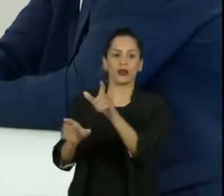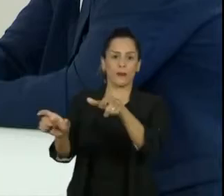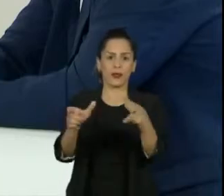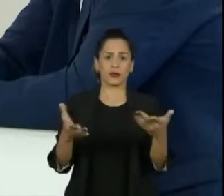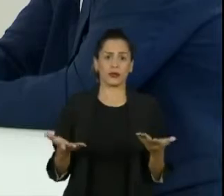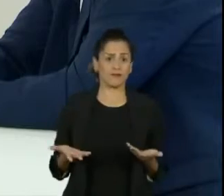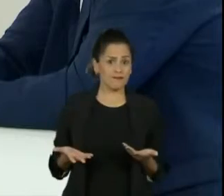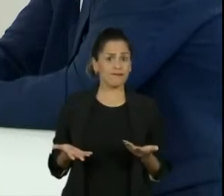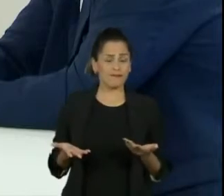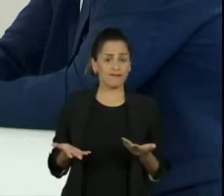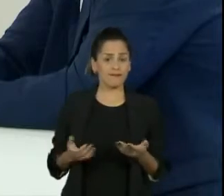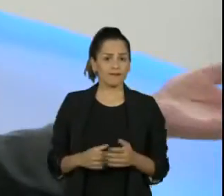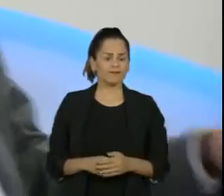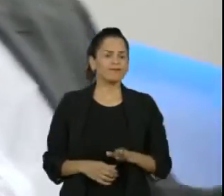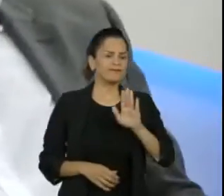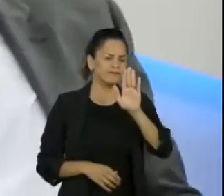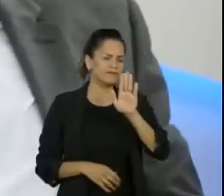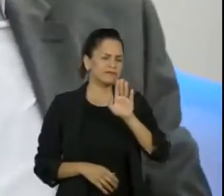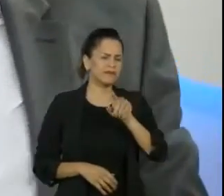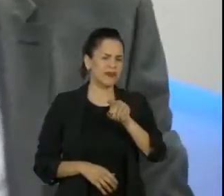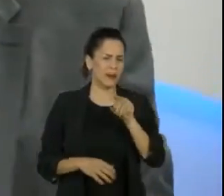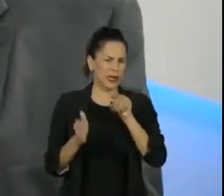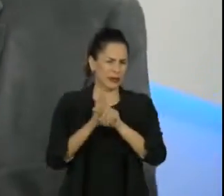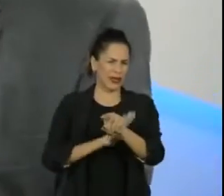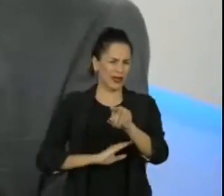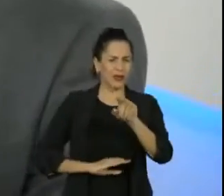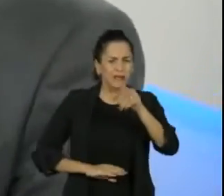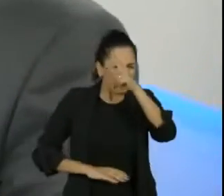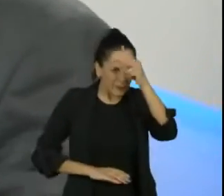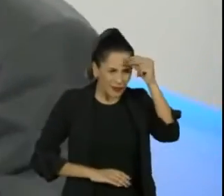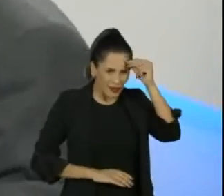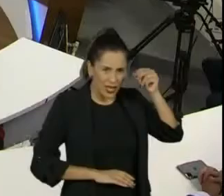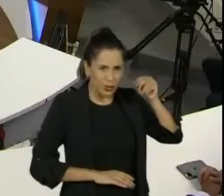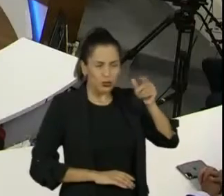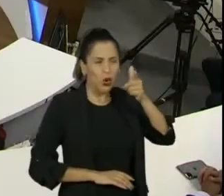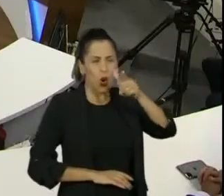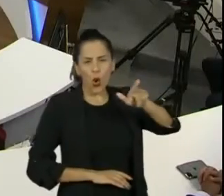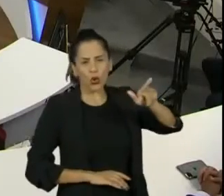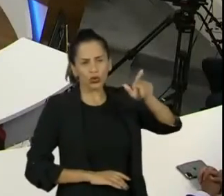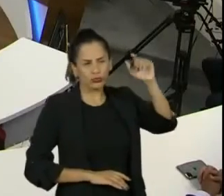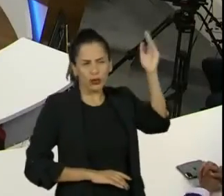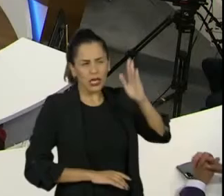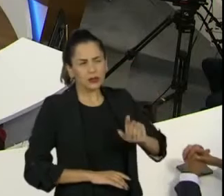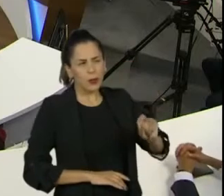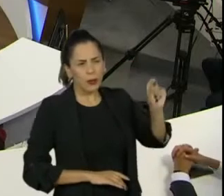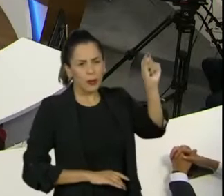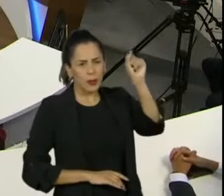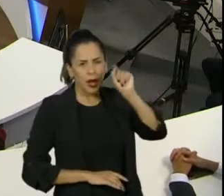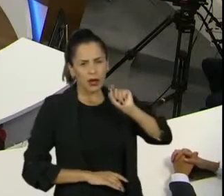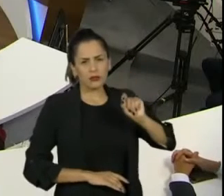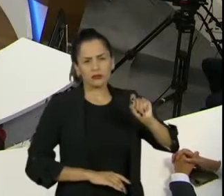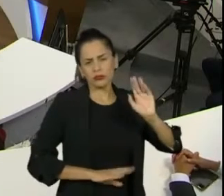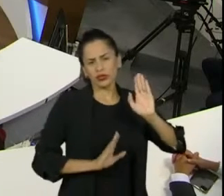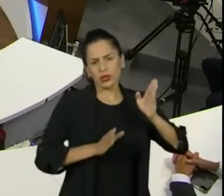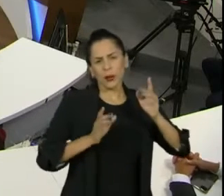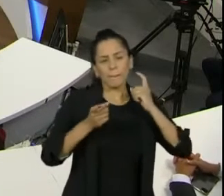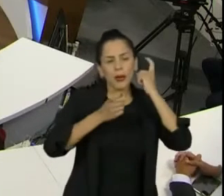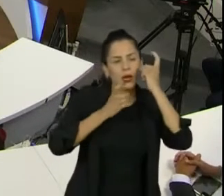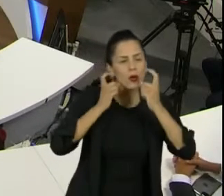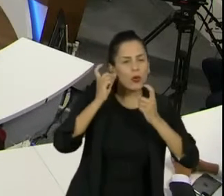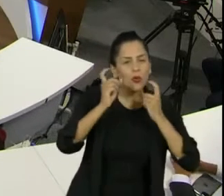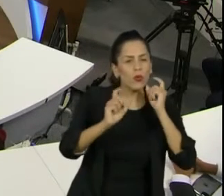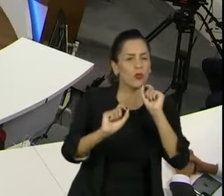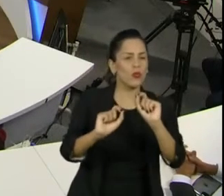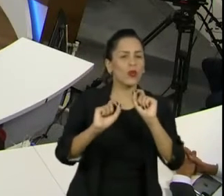Prefeito, Oi? existe uma preocupação dos prefeitos aí pelo Brasil de como manter essa estrutura do SUS que